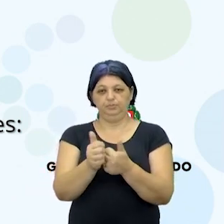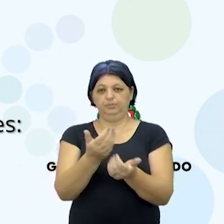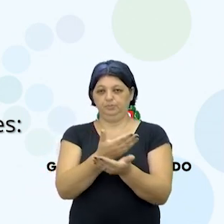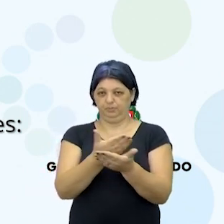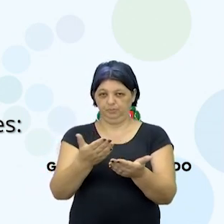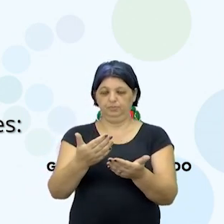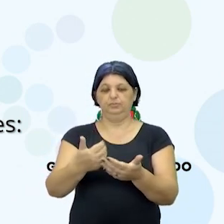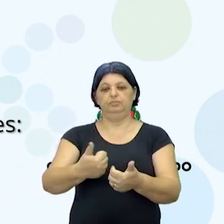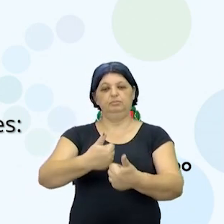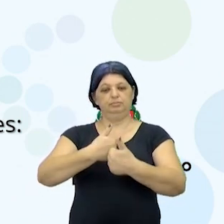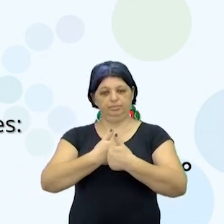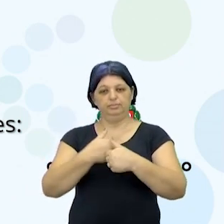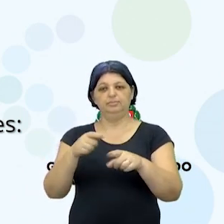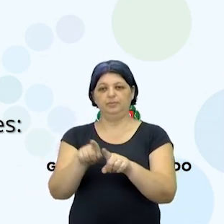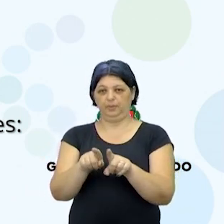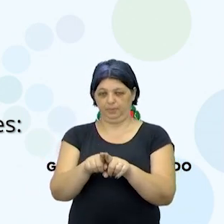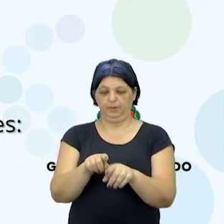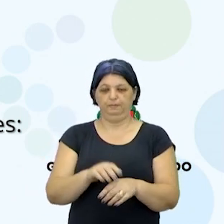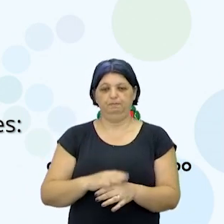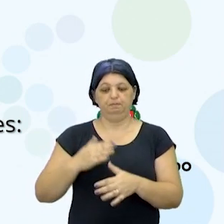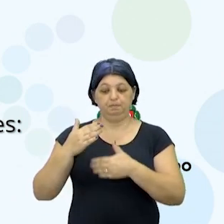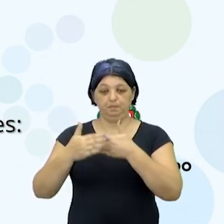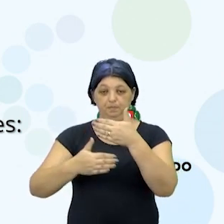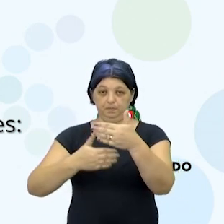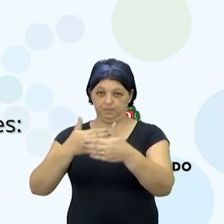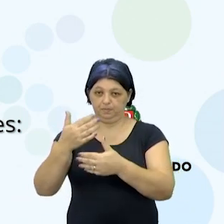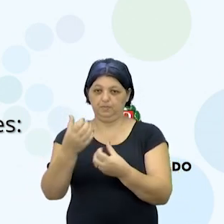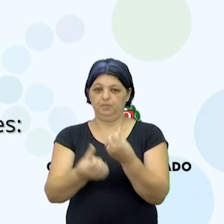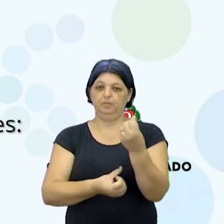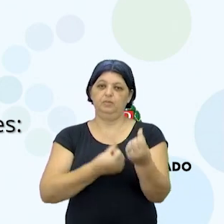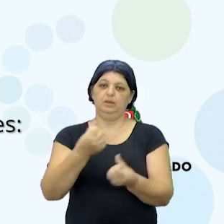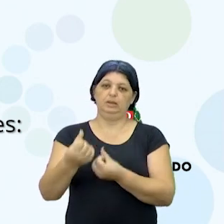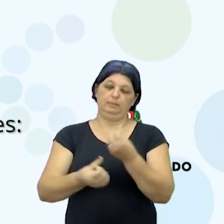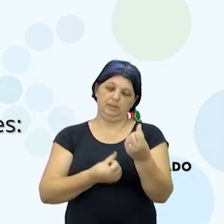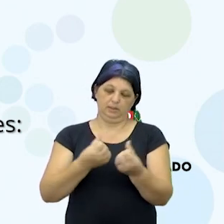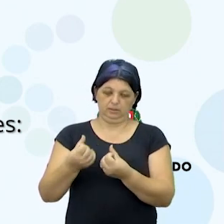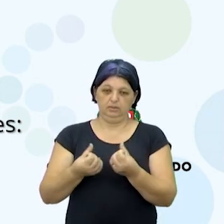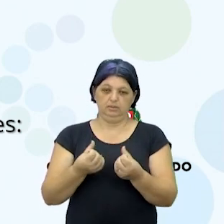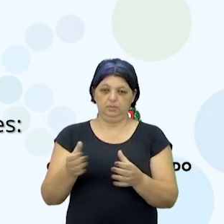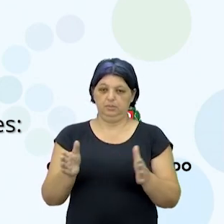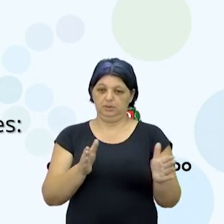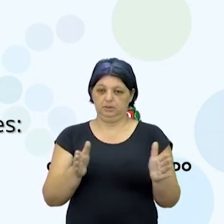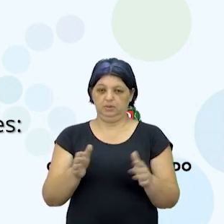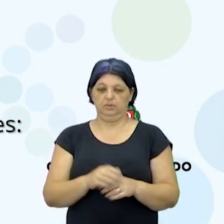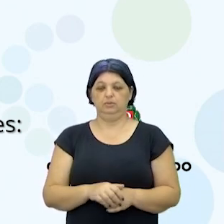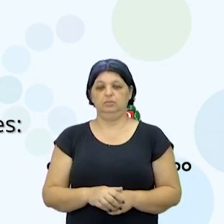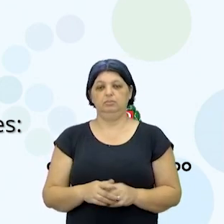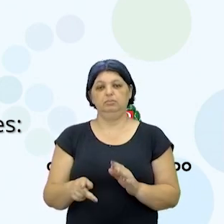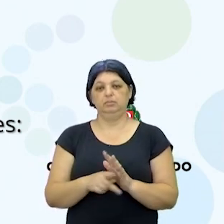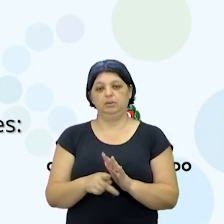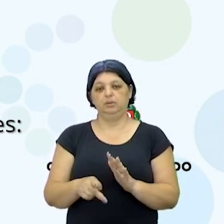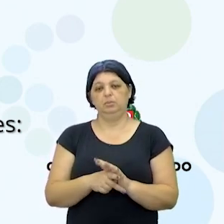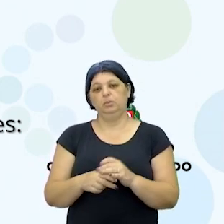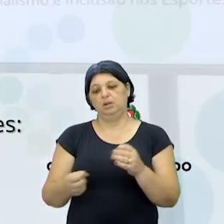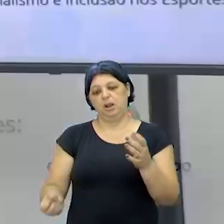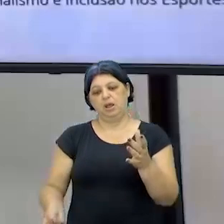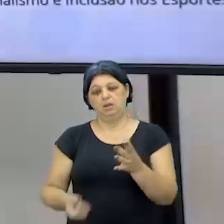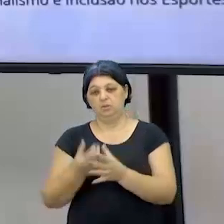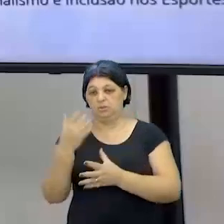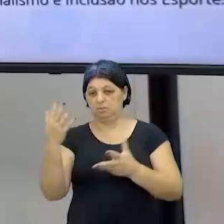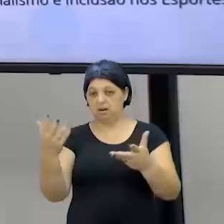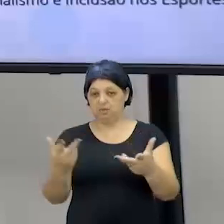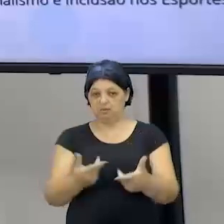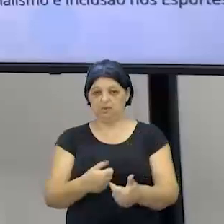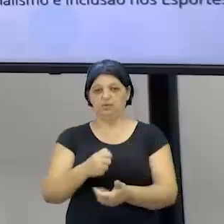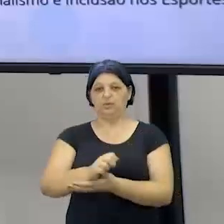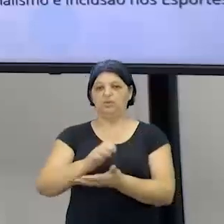me acompanham aí ao longo desse semestre com produções maravilhosas, com